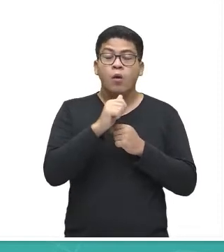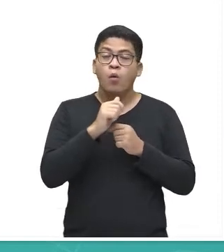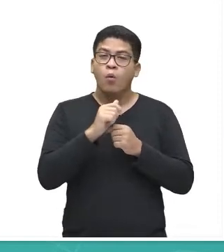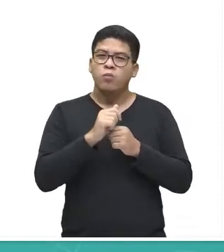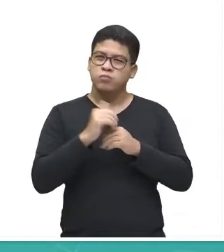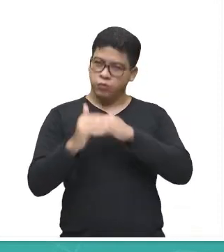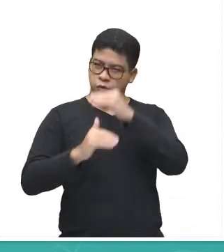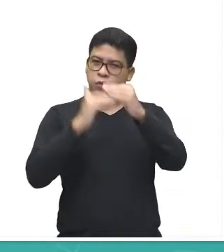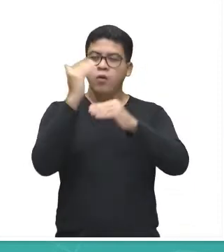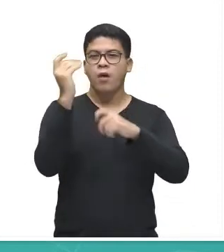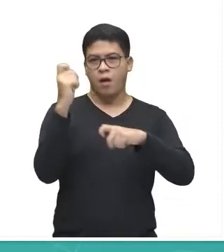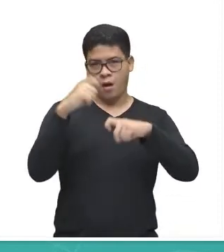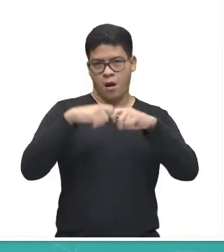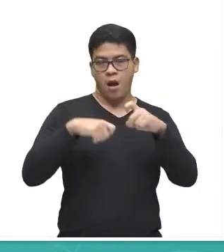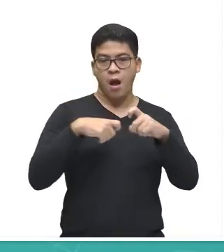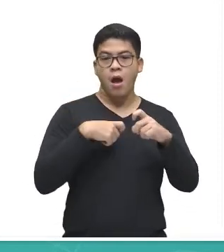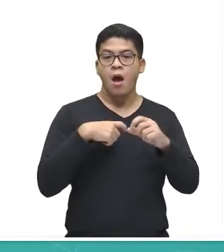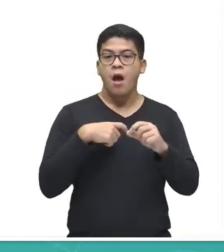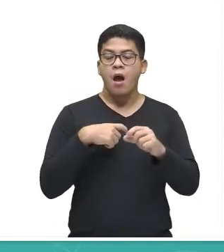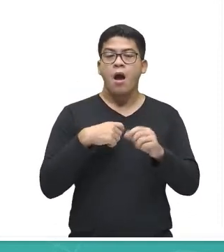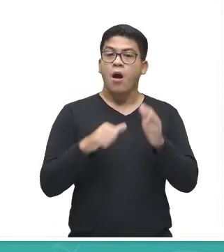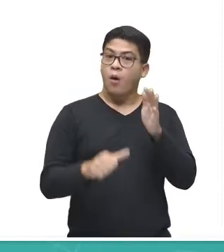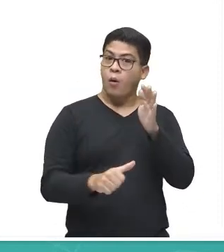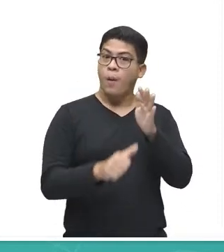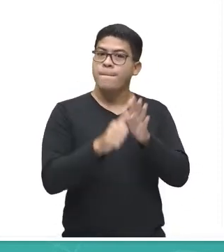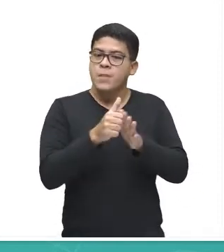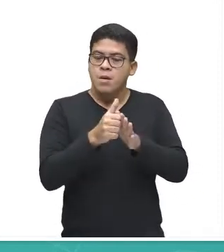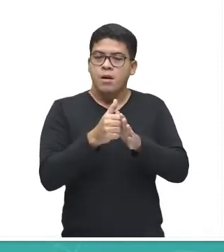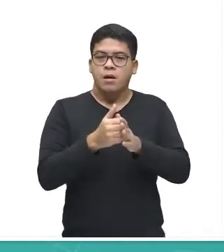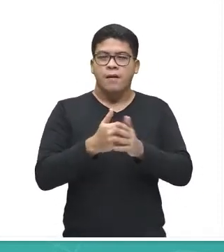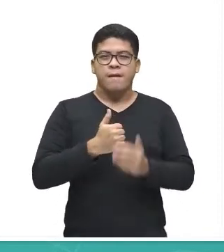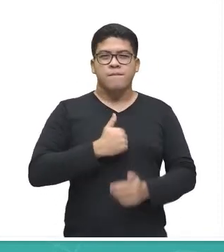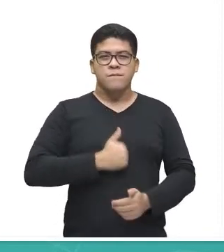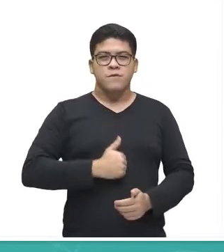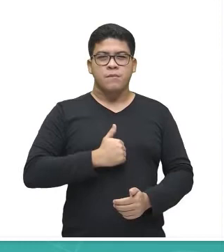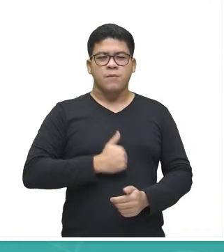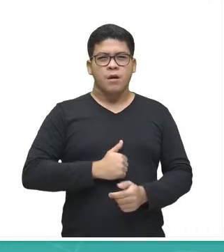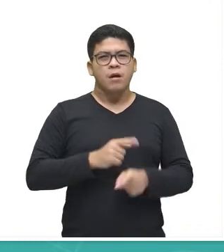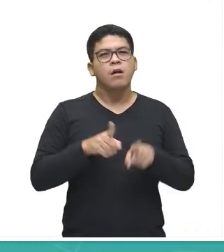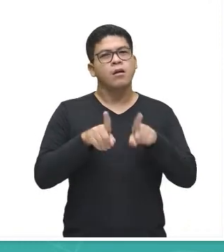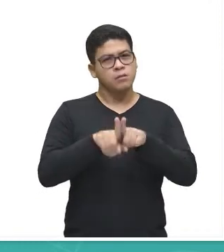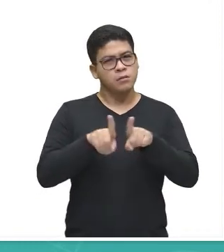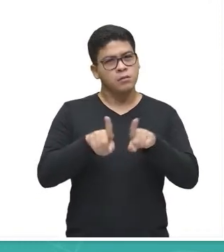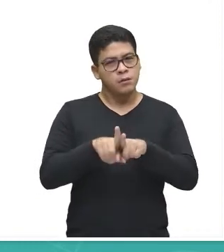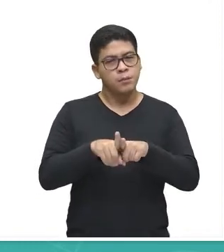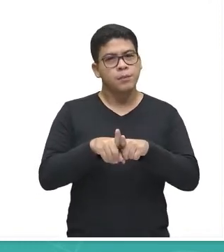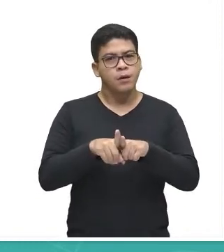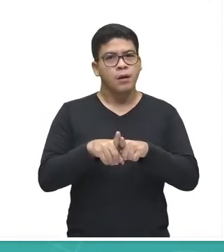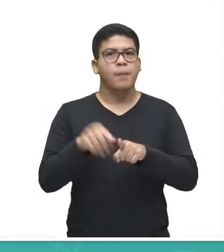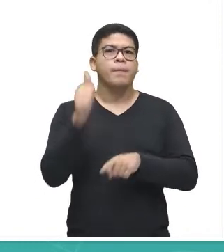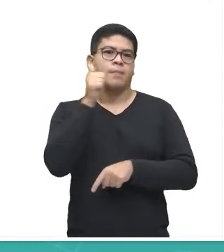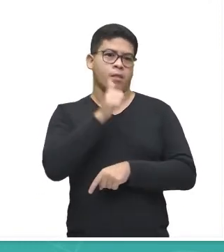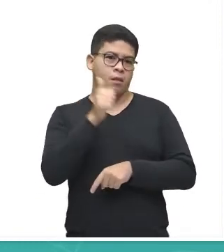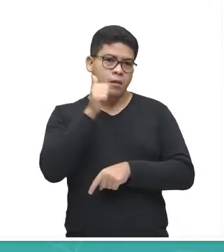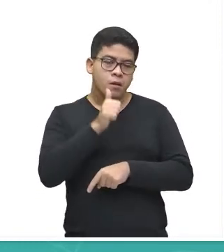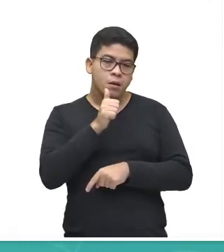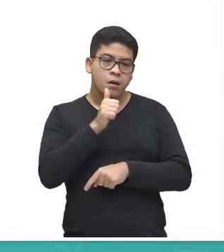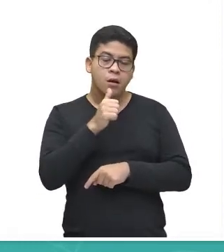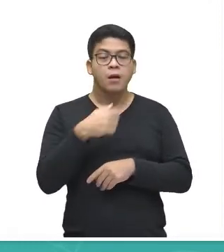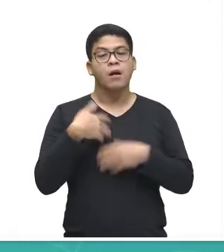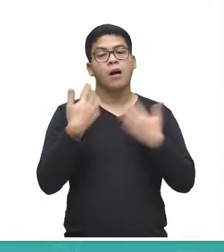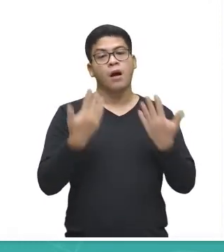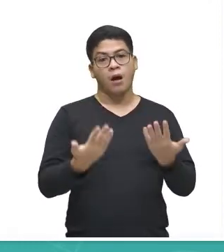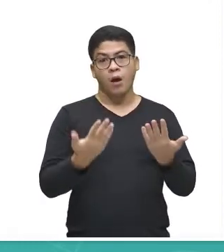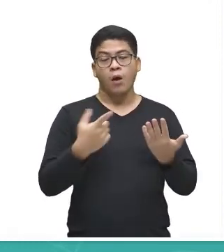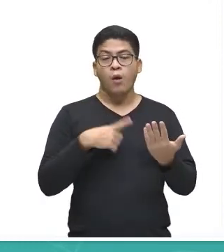Porque acontece a menarca, que é a primeira menstruação, e a partir da primeira menstruação, a partir da menstruação,